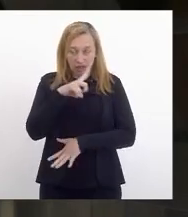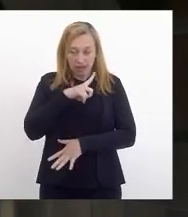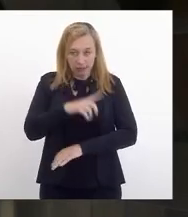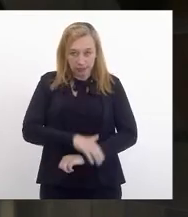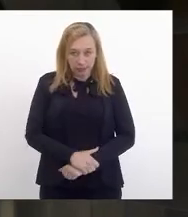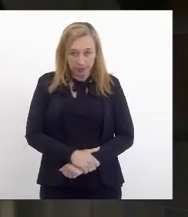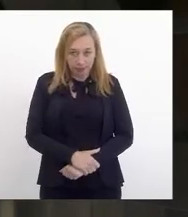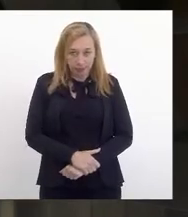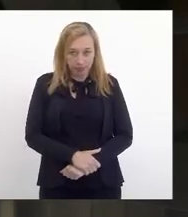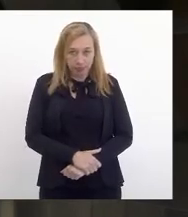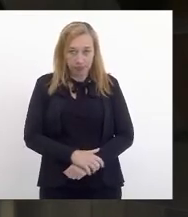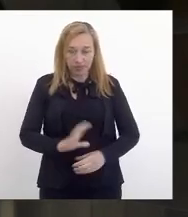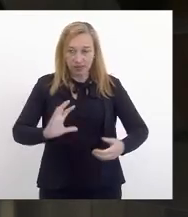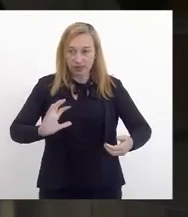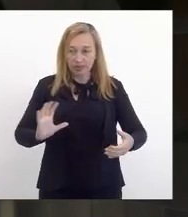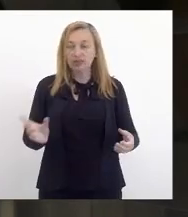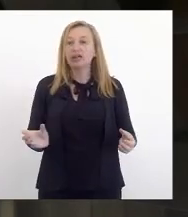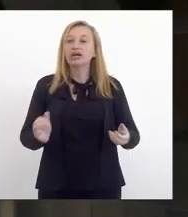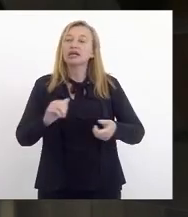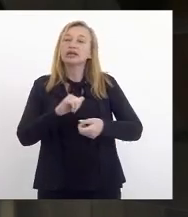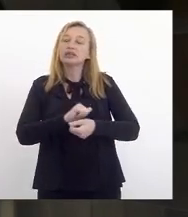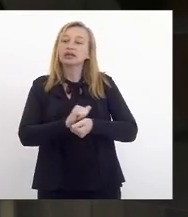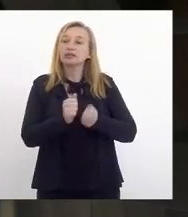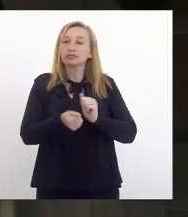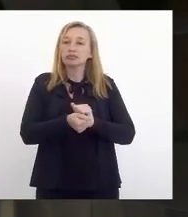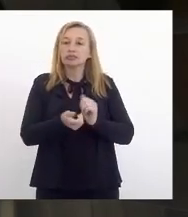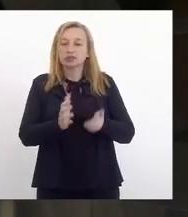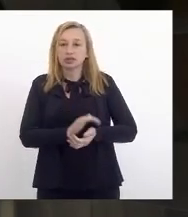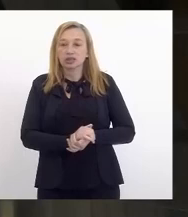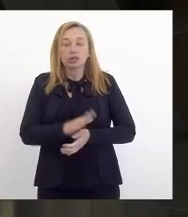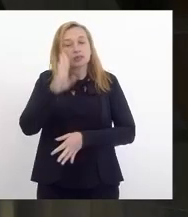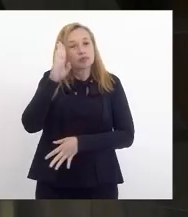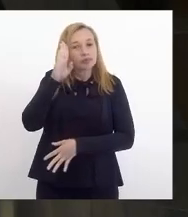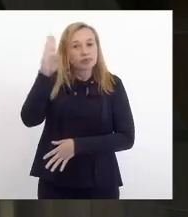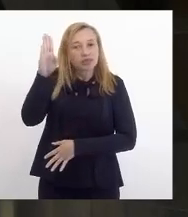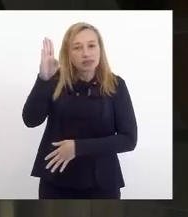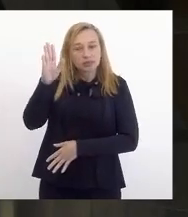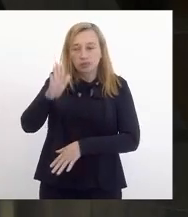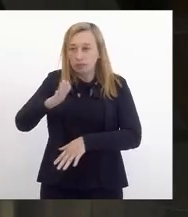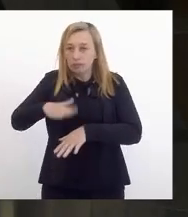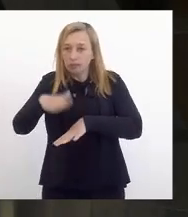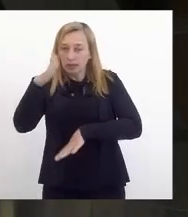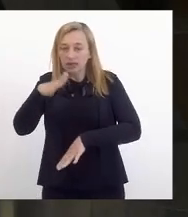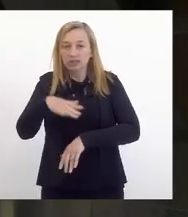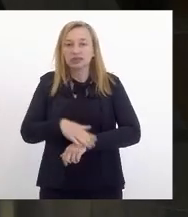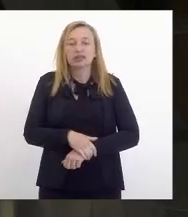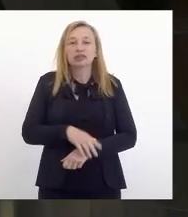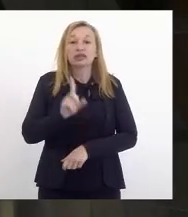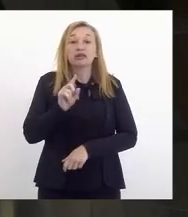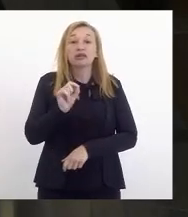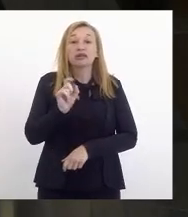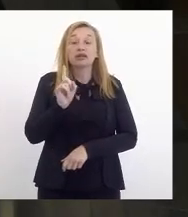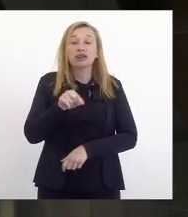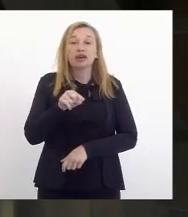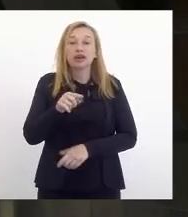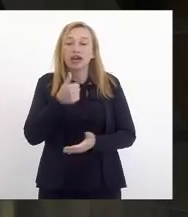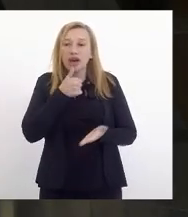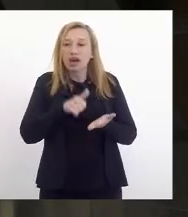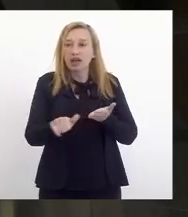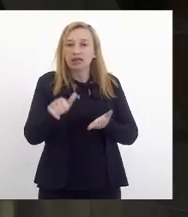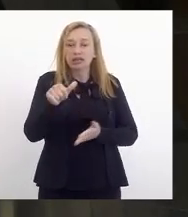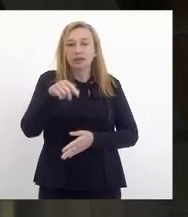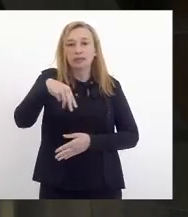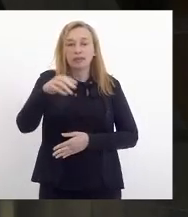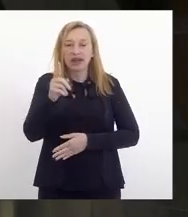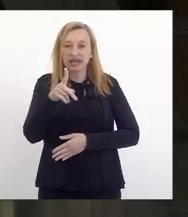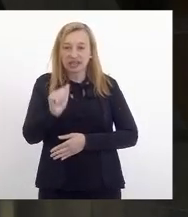e se agregam em cima do princípio maior, que é a Carta Magna do